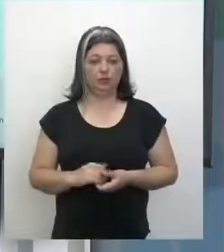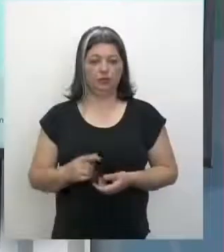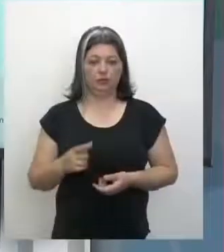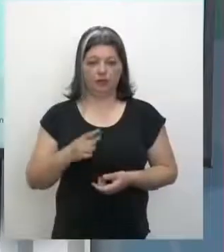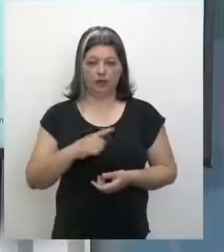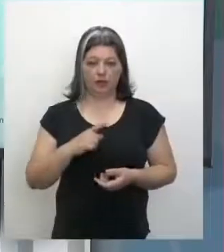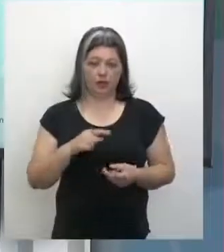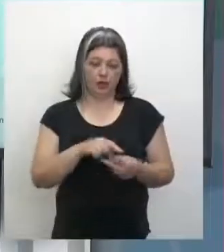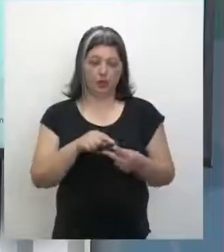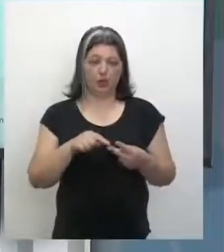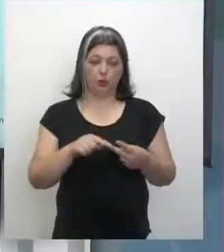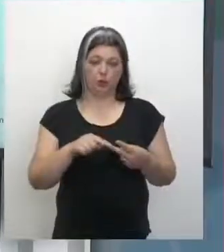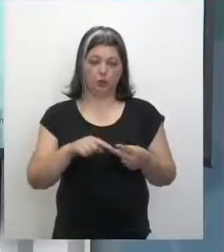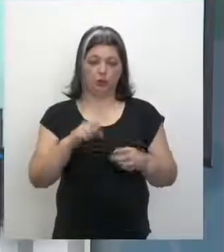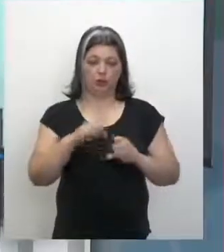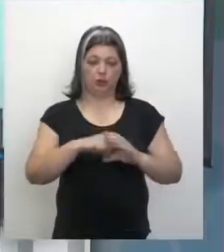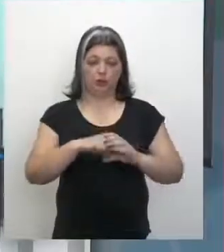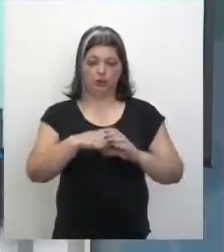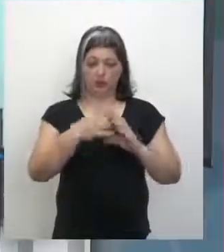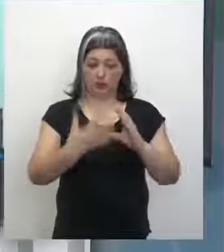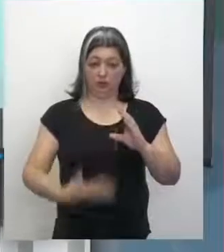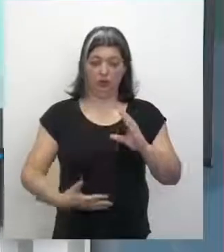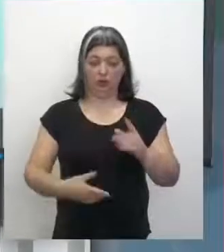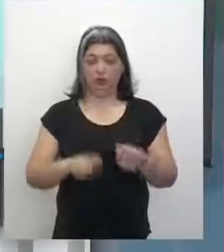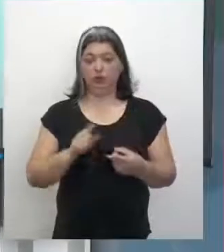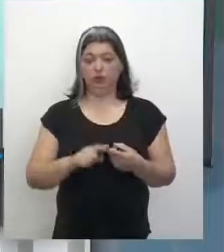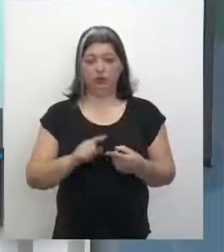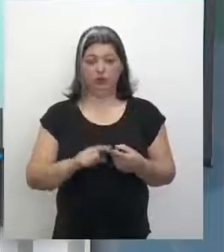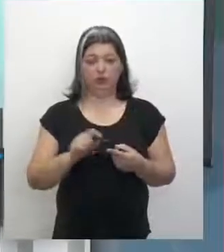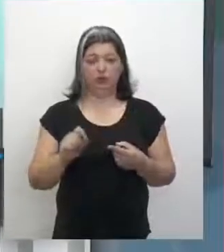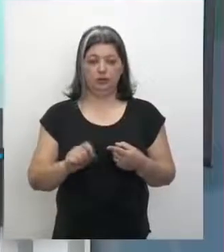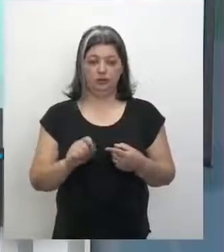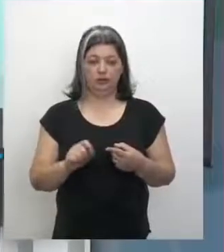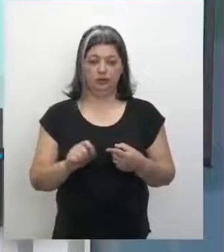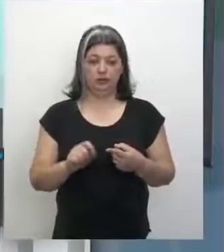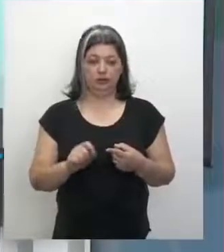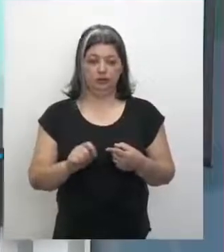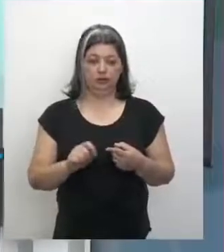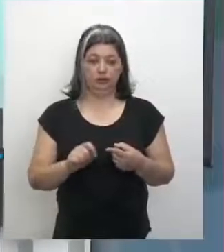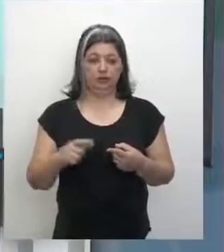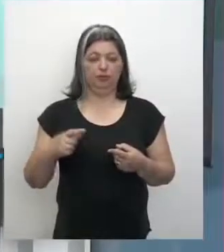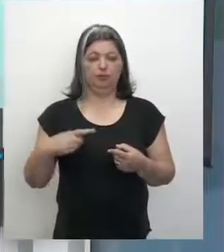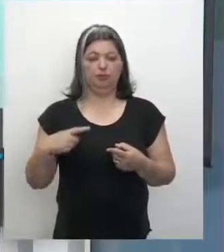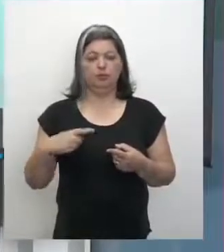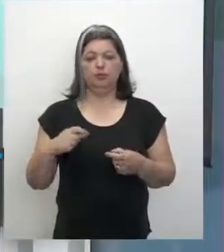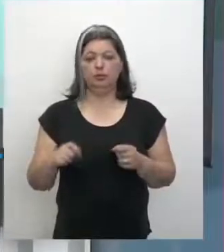duas características que eu considero. Primeiro, né, Eleanor Roosevelt, né, tendo aí, né,